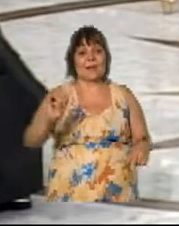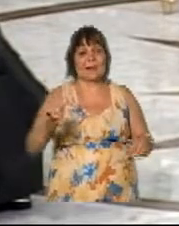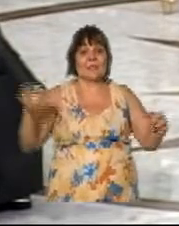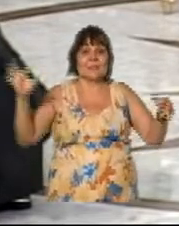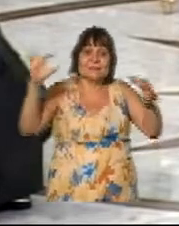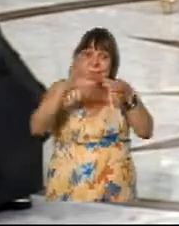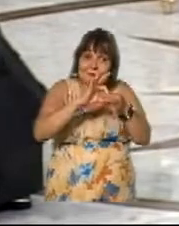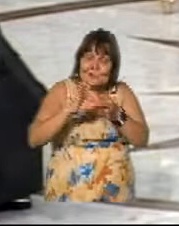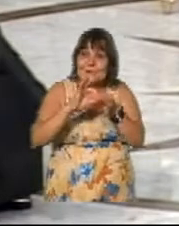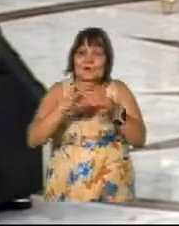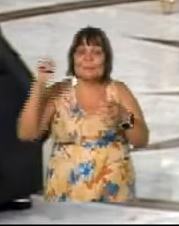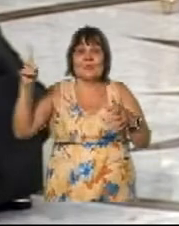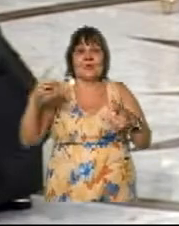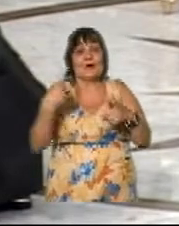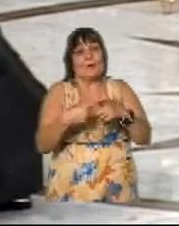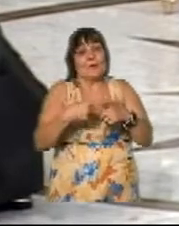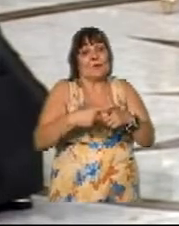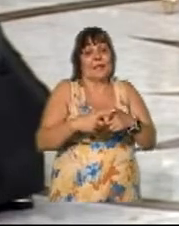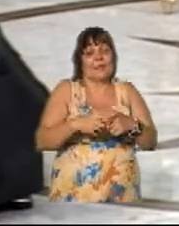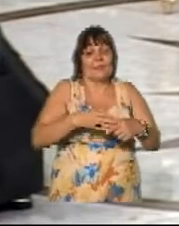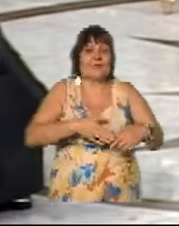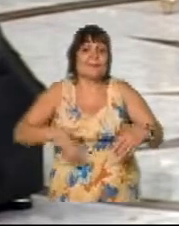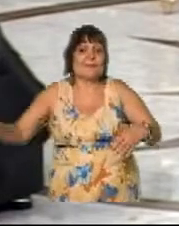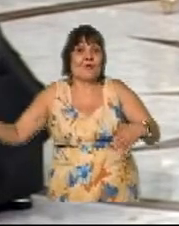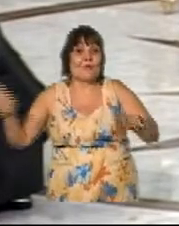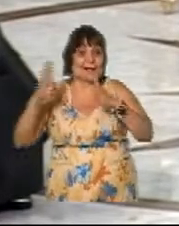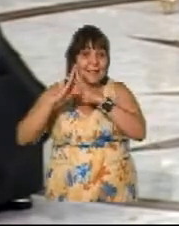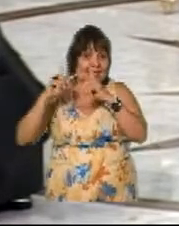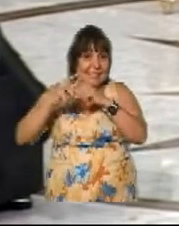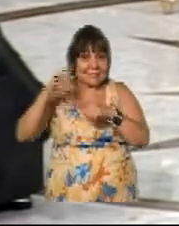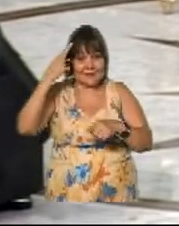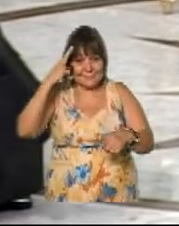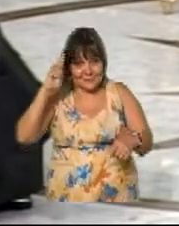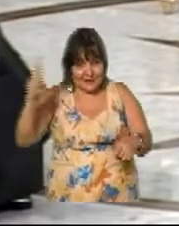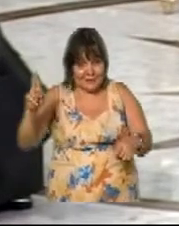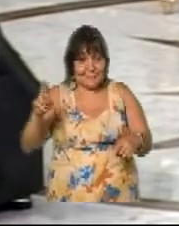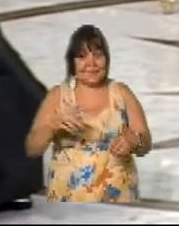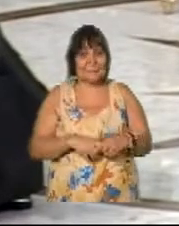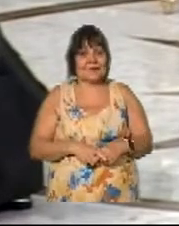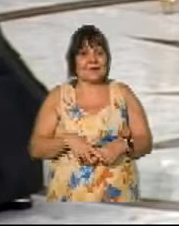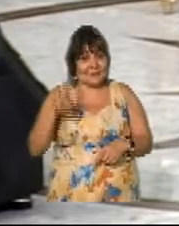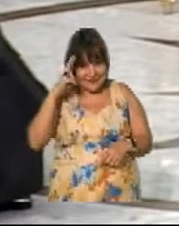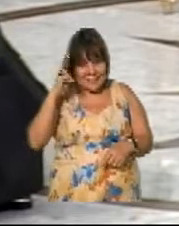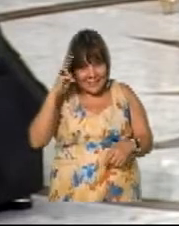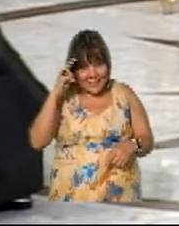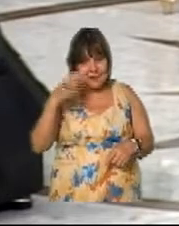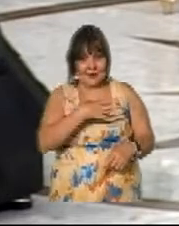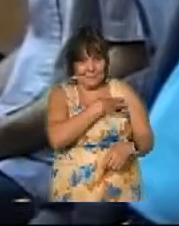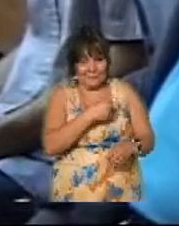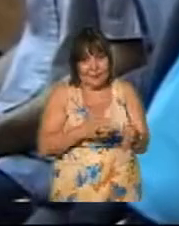Reconcilia-te com Deus. Porque fora deste habitat de Deus, fora da comunhão dos santos. Vocês lembram o filho